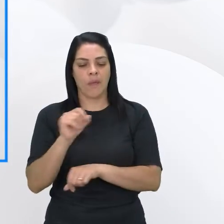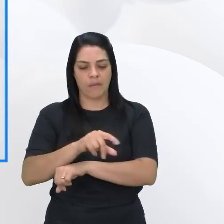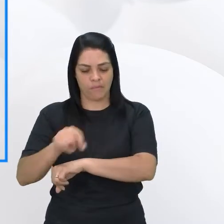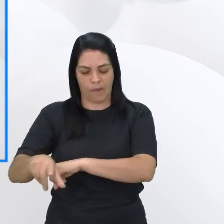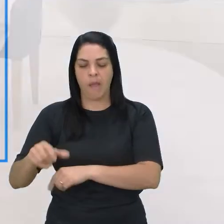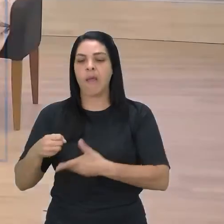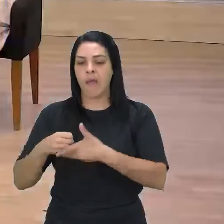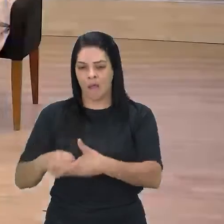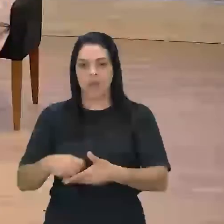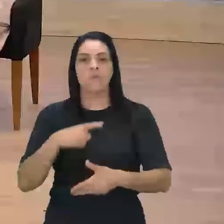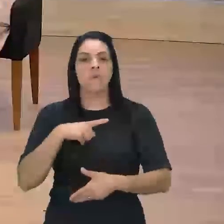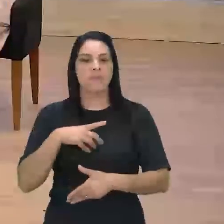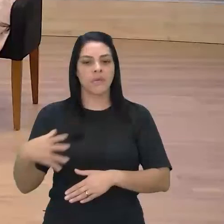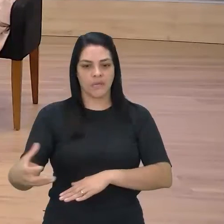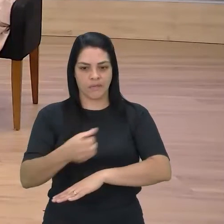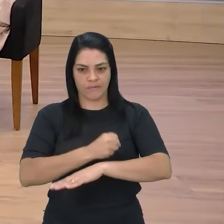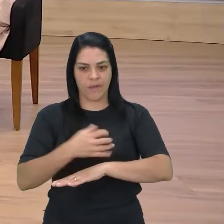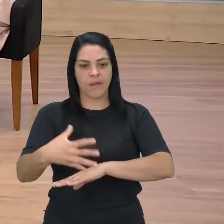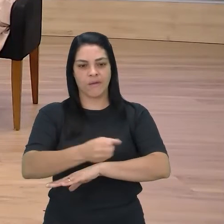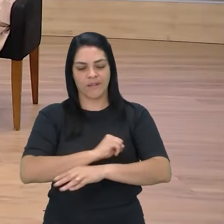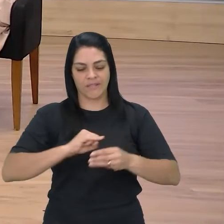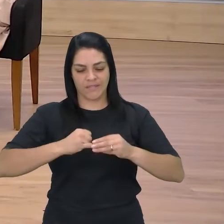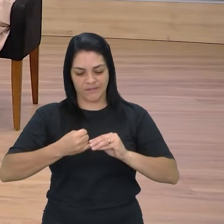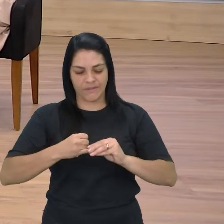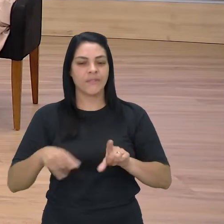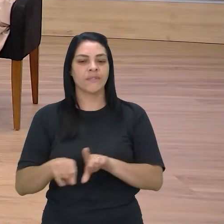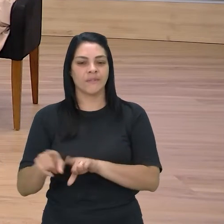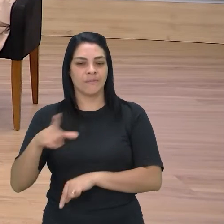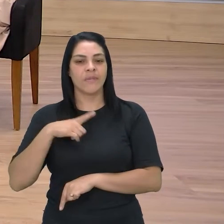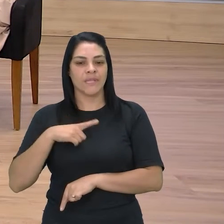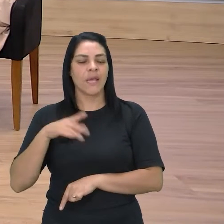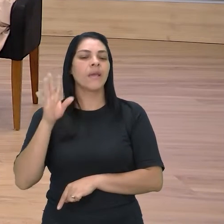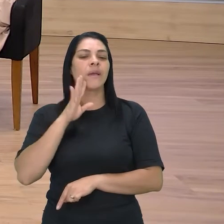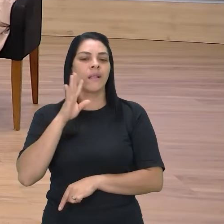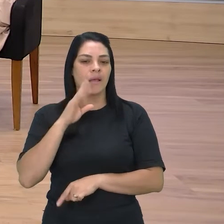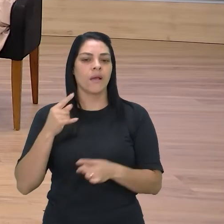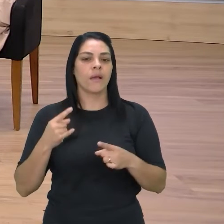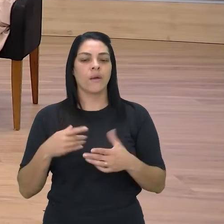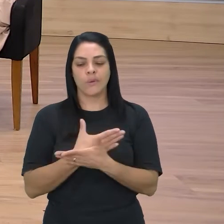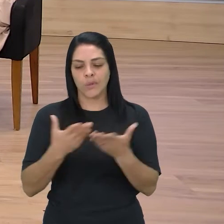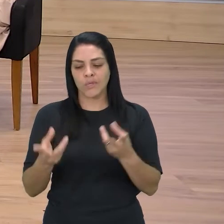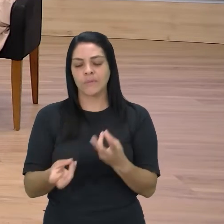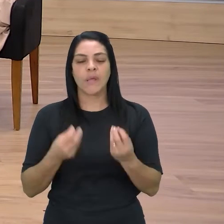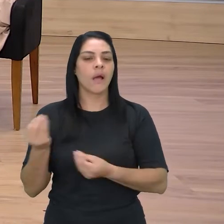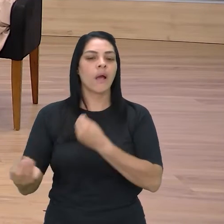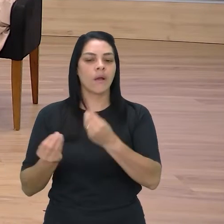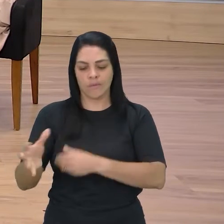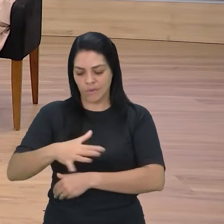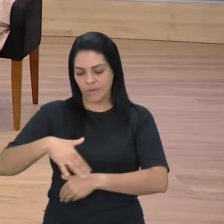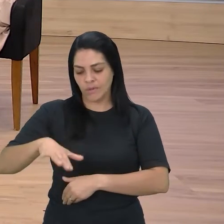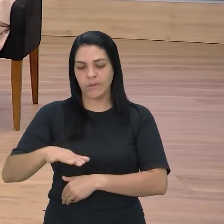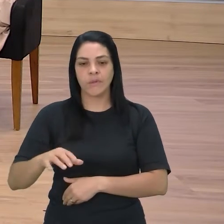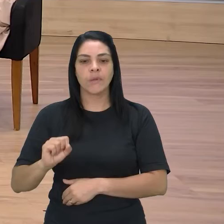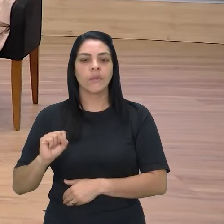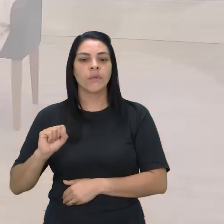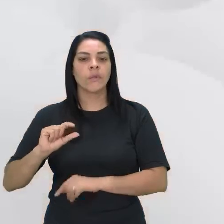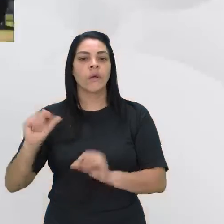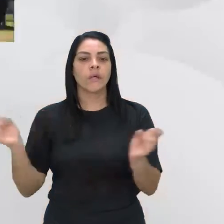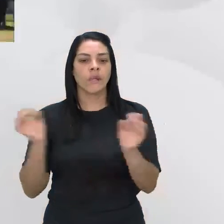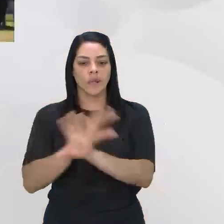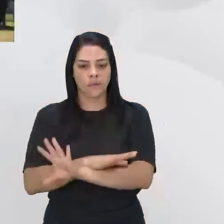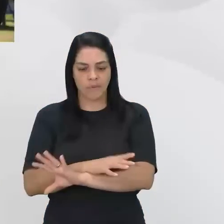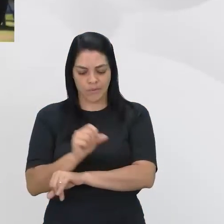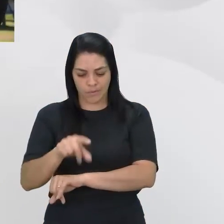ali. Tem. É muito bacana, né, ver como está ficando os ambientes após o plantio. Então, o